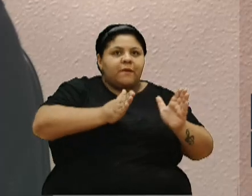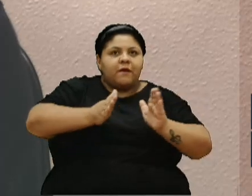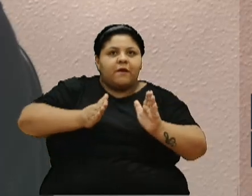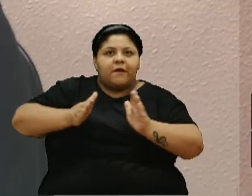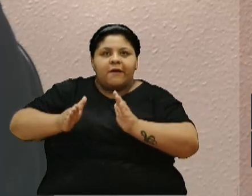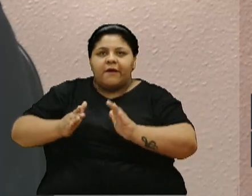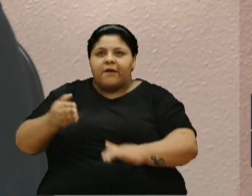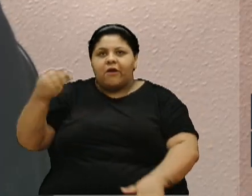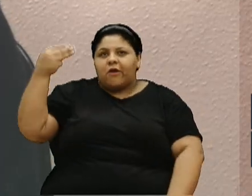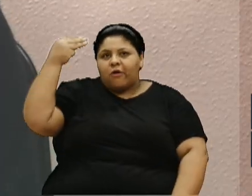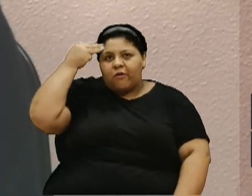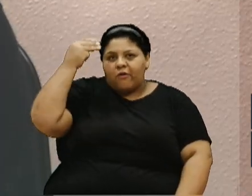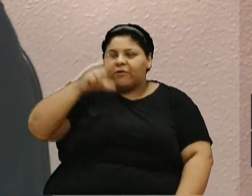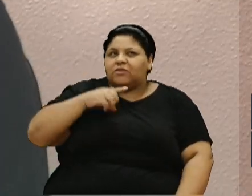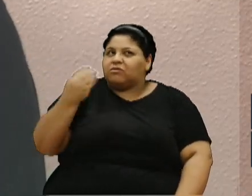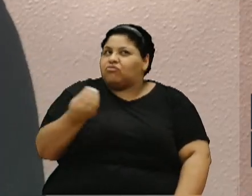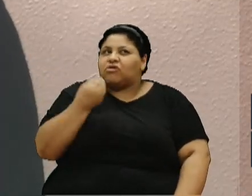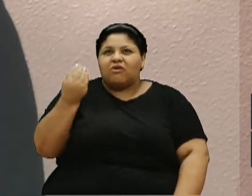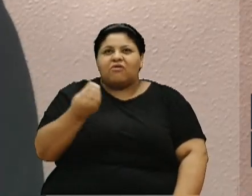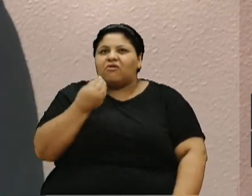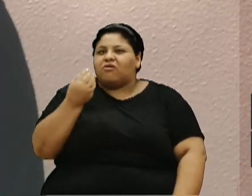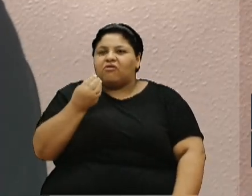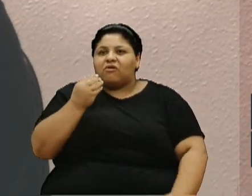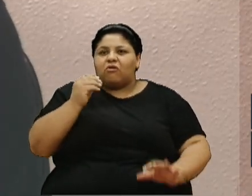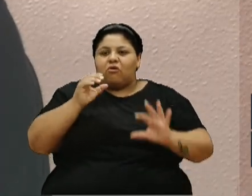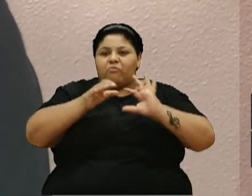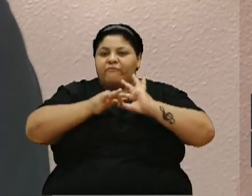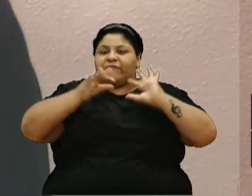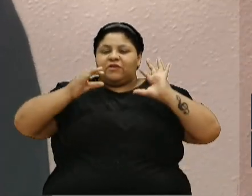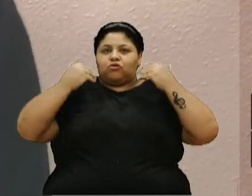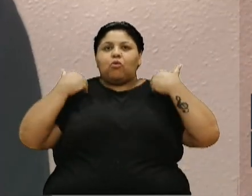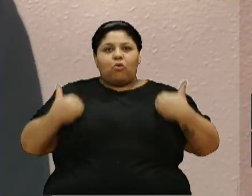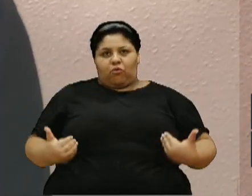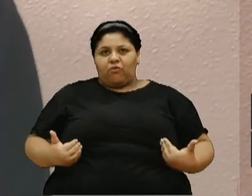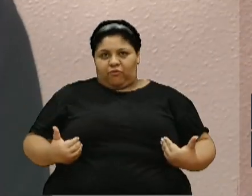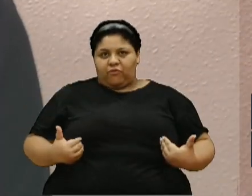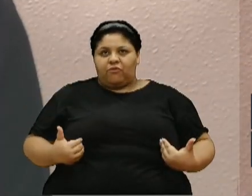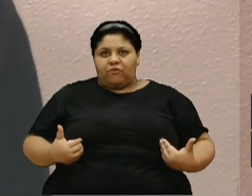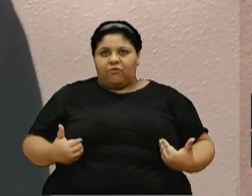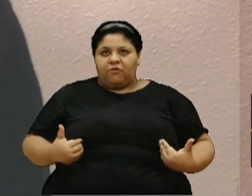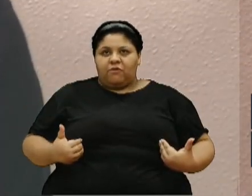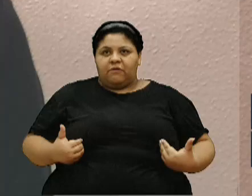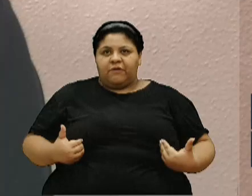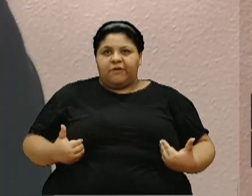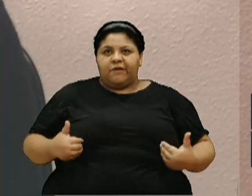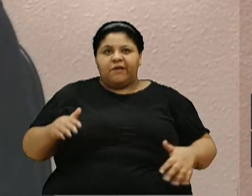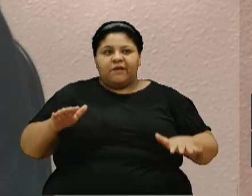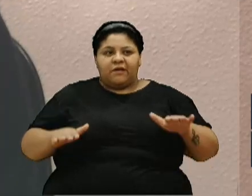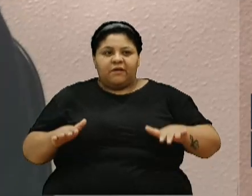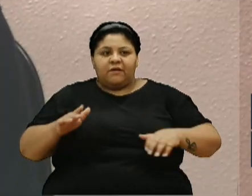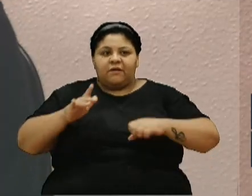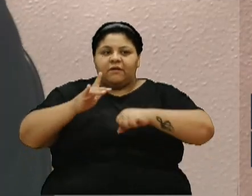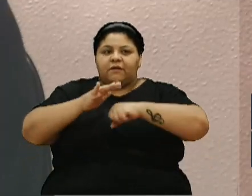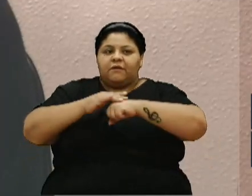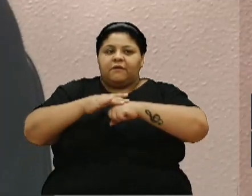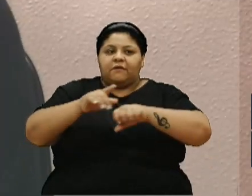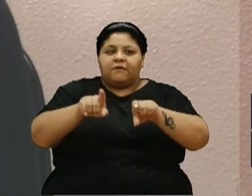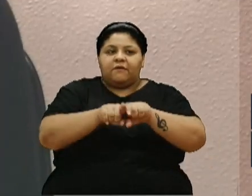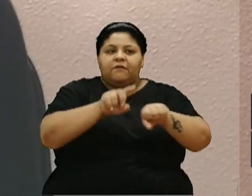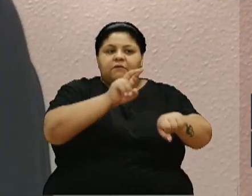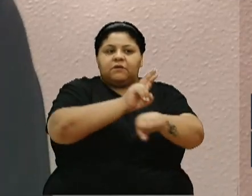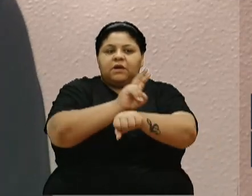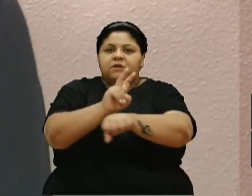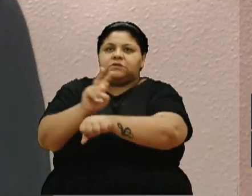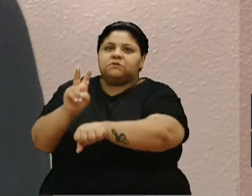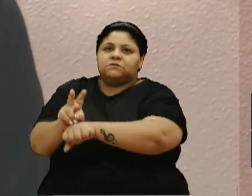A mente, que ela não tem como se dissociar do corpo, muito embora seja uma doença muitas vezes tratada